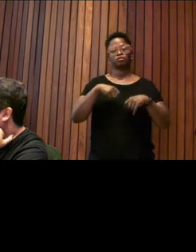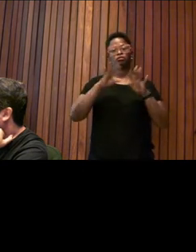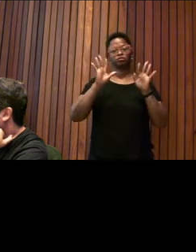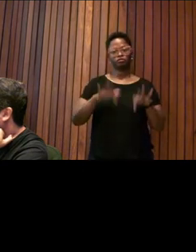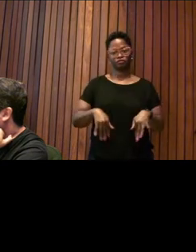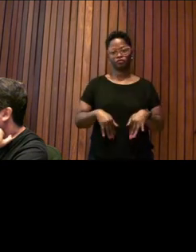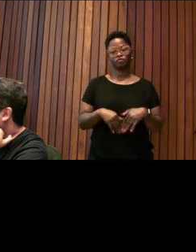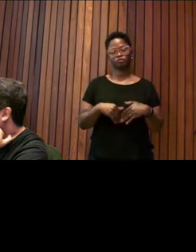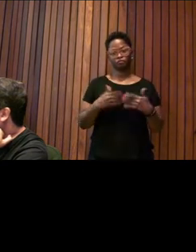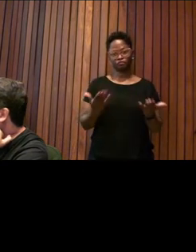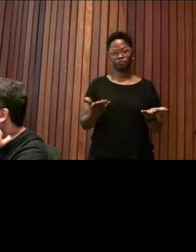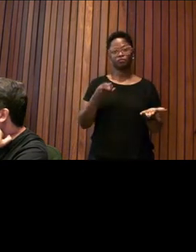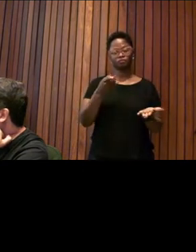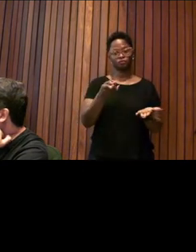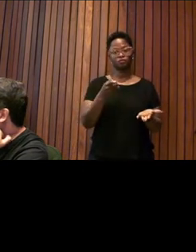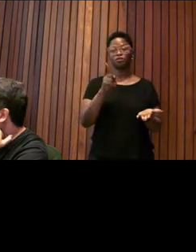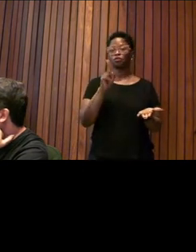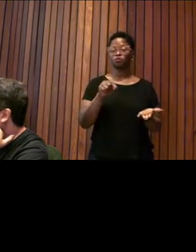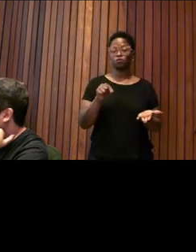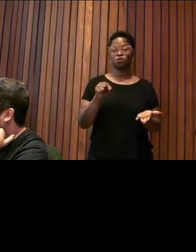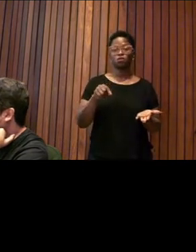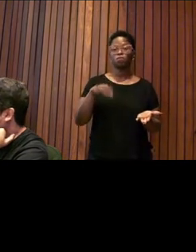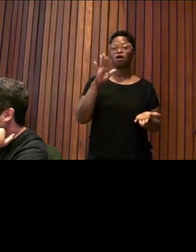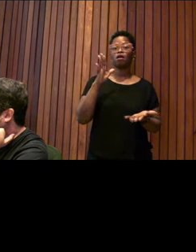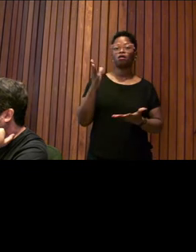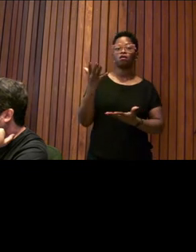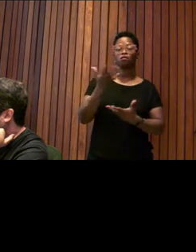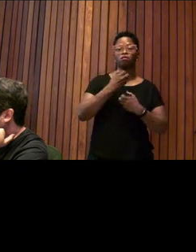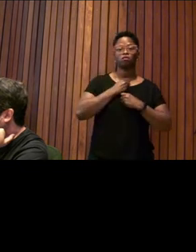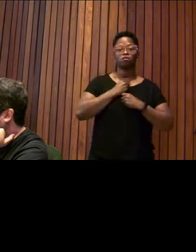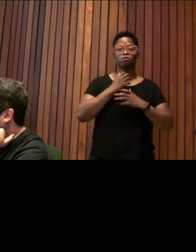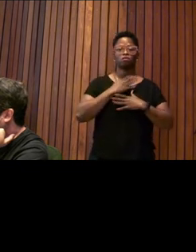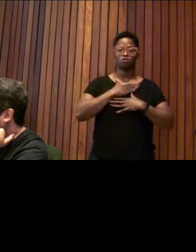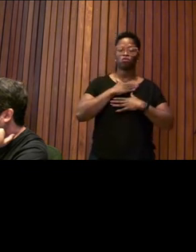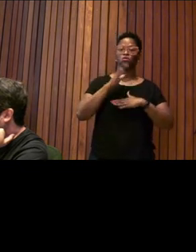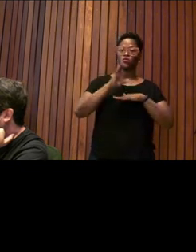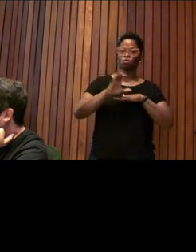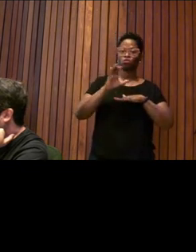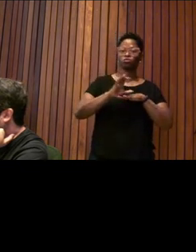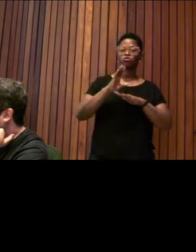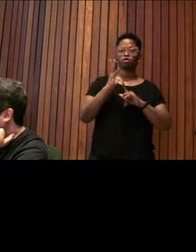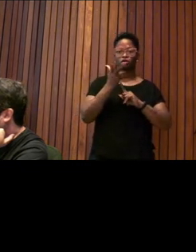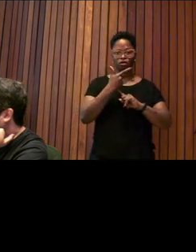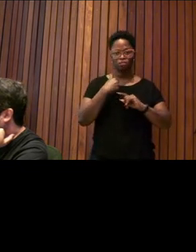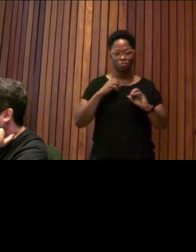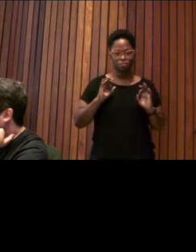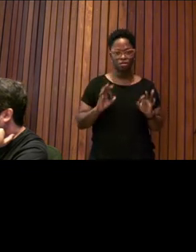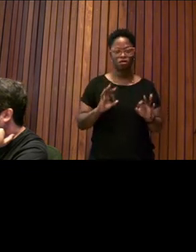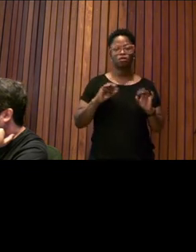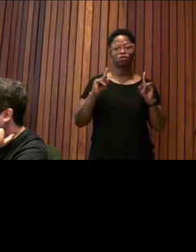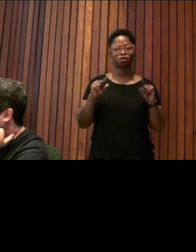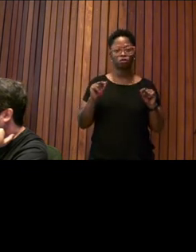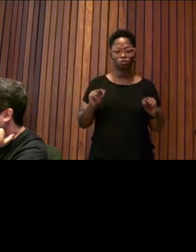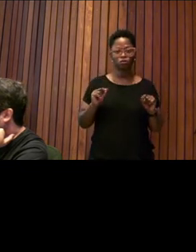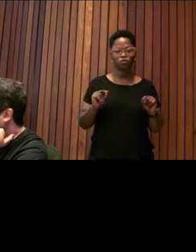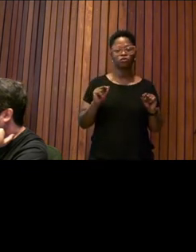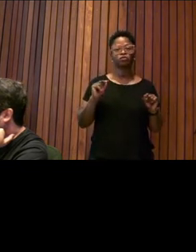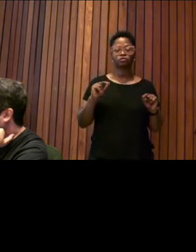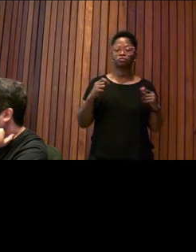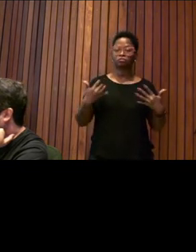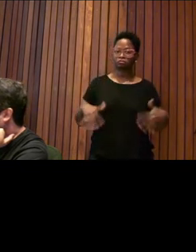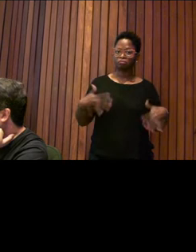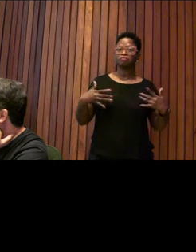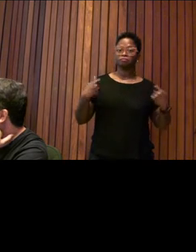Então, acho que isso foi o maior legado assim, do curso para mim, como artista mesmo, foi, caraca, eu